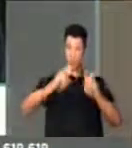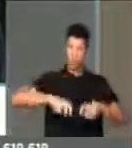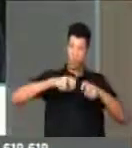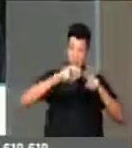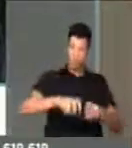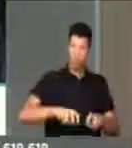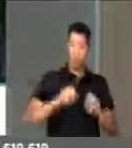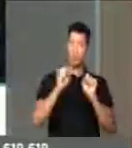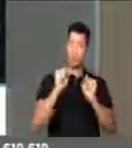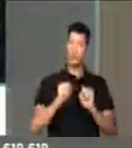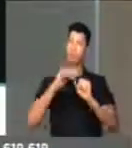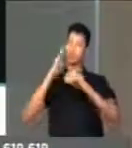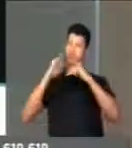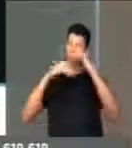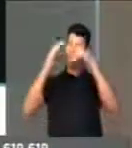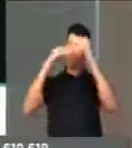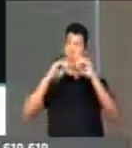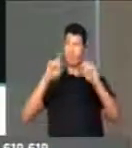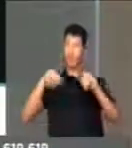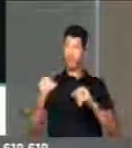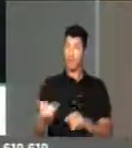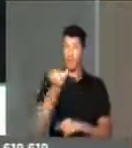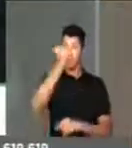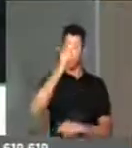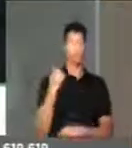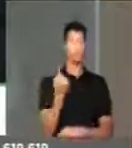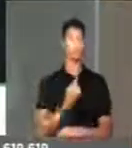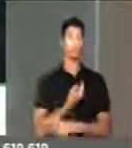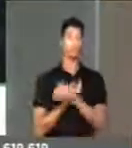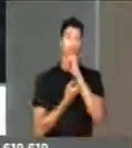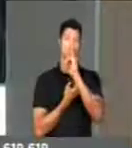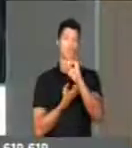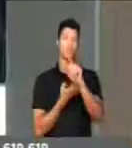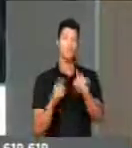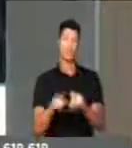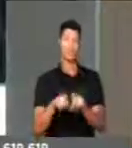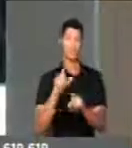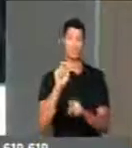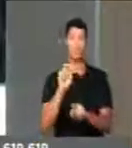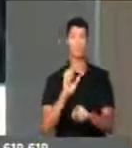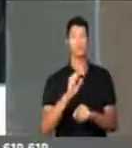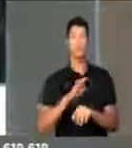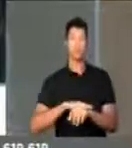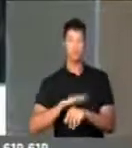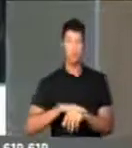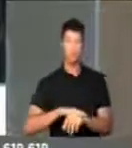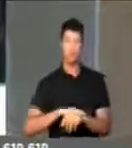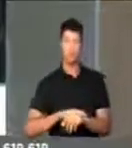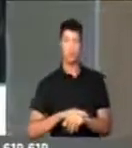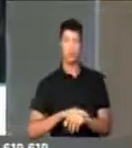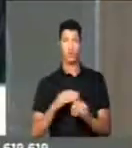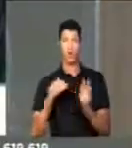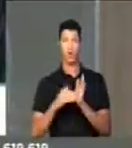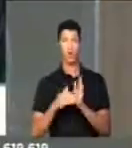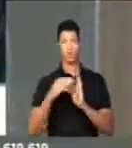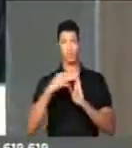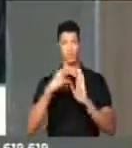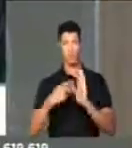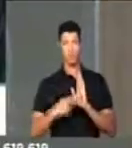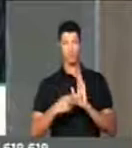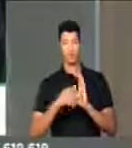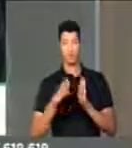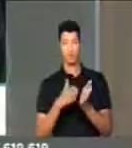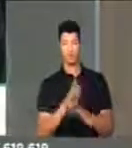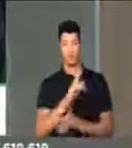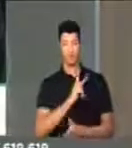agronegócio poder se desenvolver. Mas é importante nós dizermos que, nesse momento, essa é a última medida provisória que foi